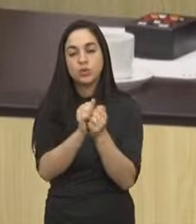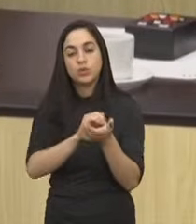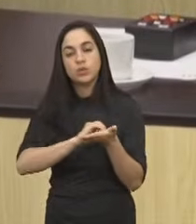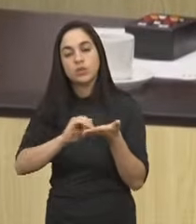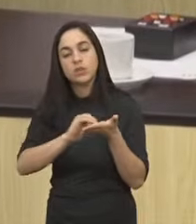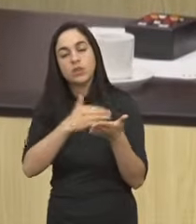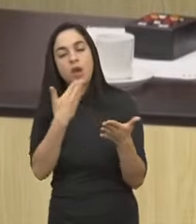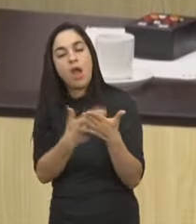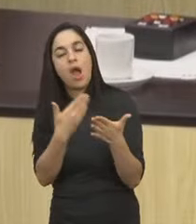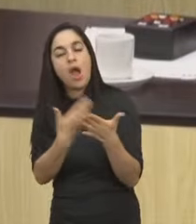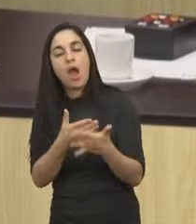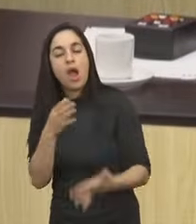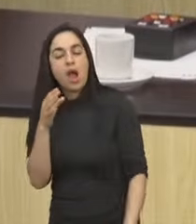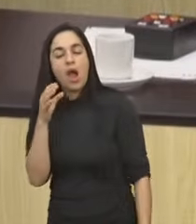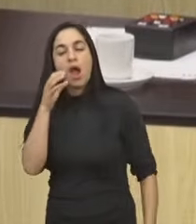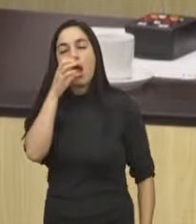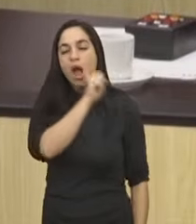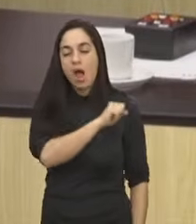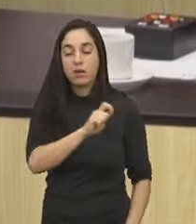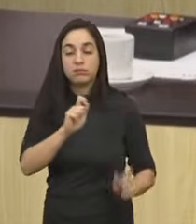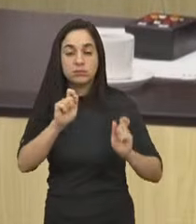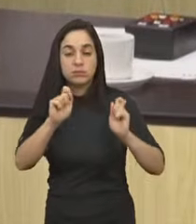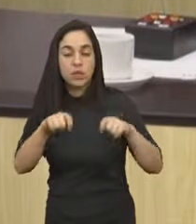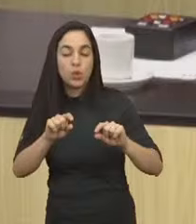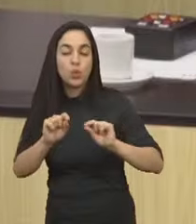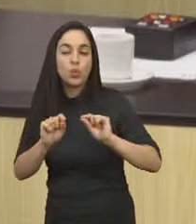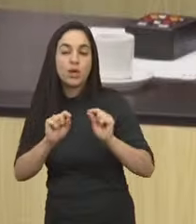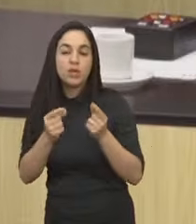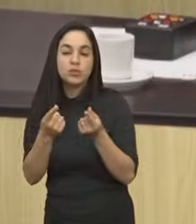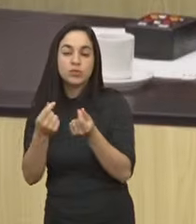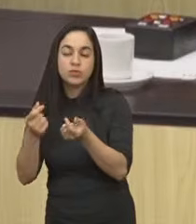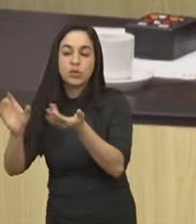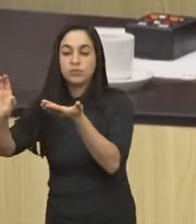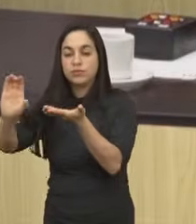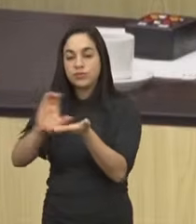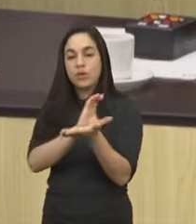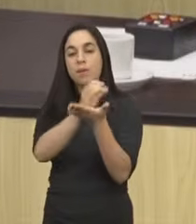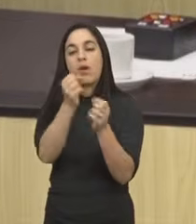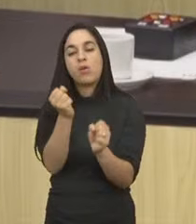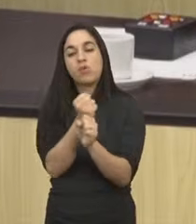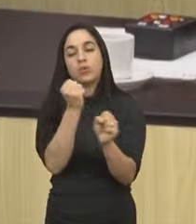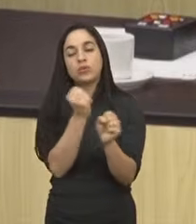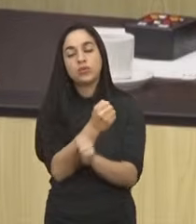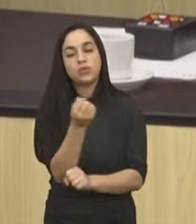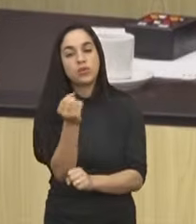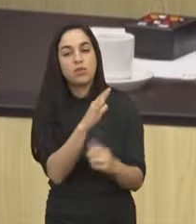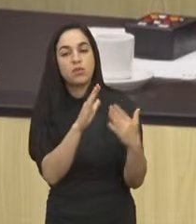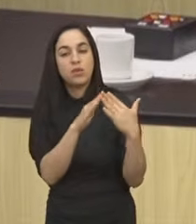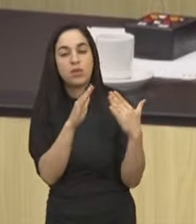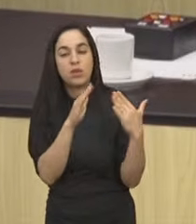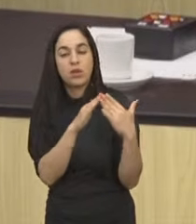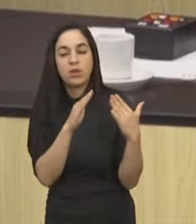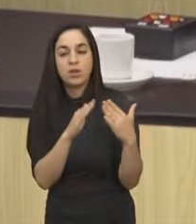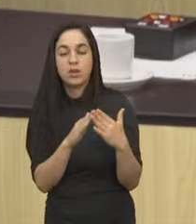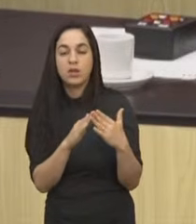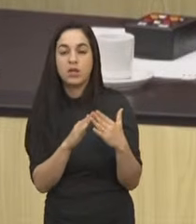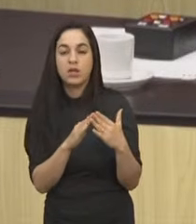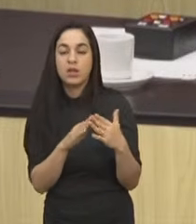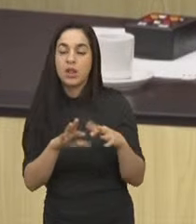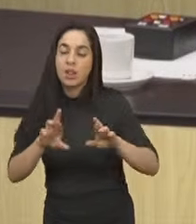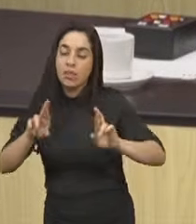com urgência a possibilidade de destinar verbas para a construção de novas moradias populares. Assim sendo,